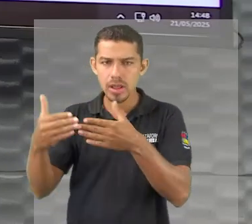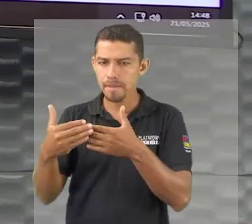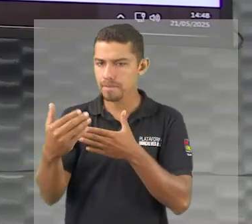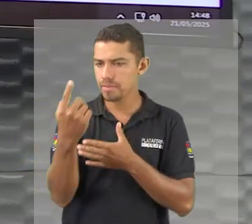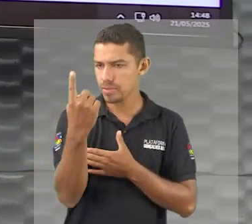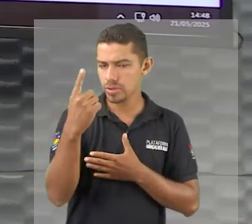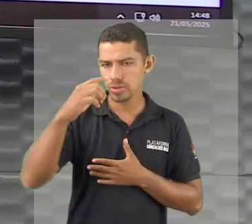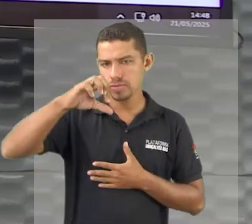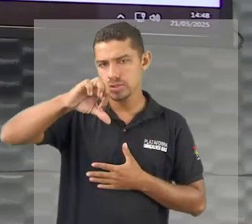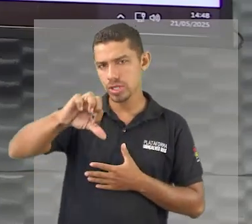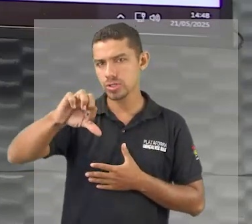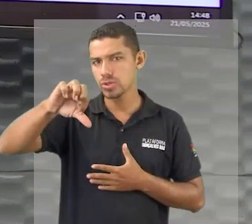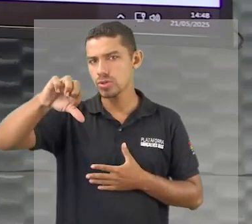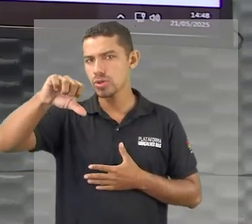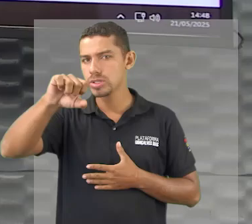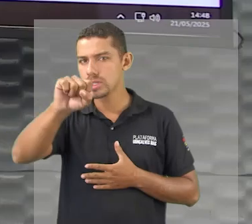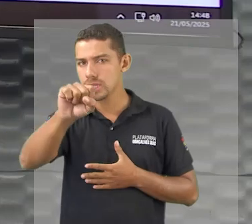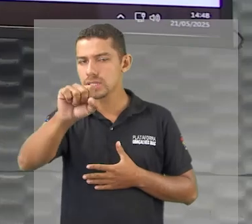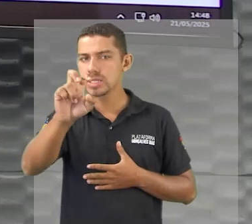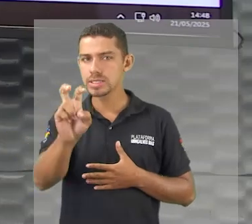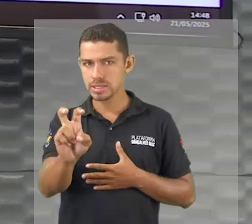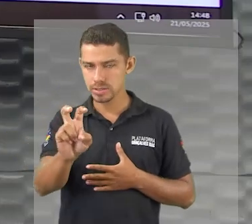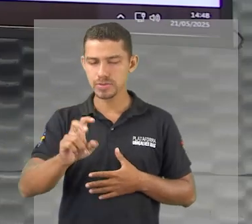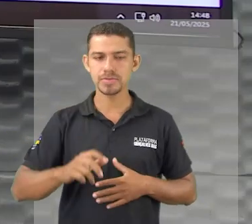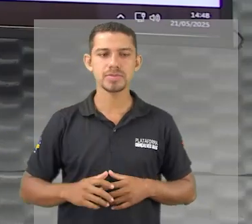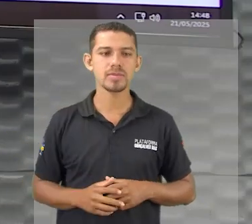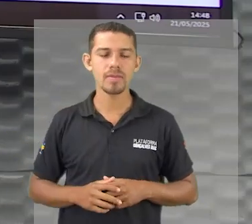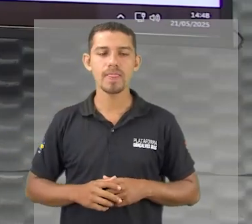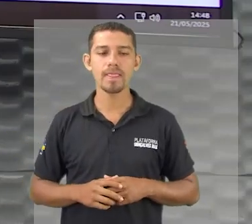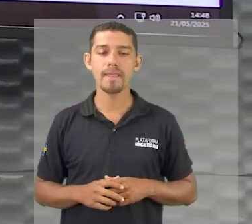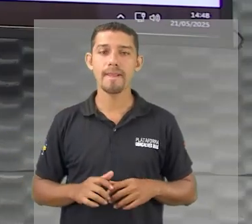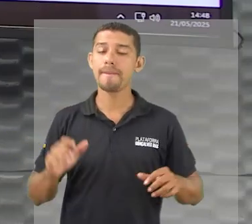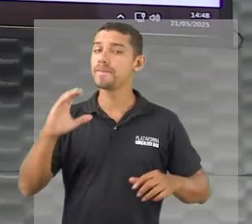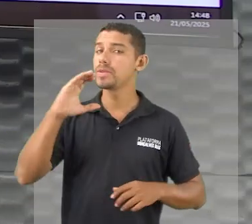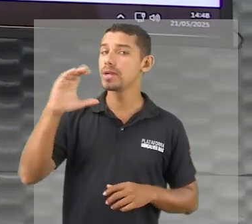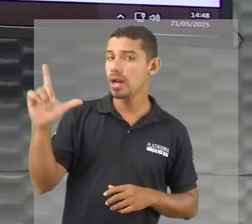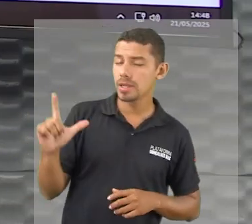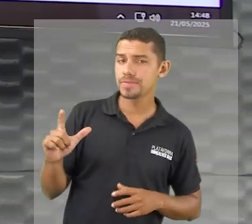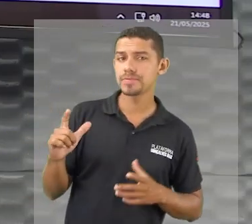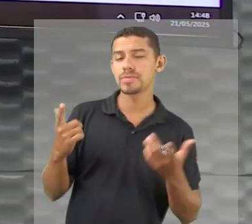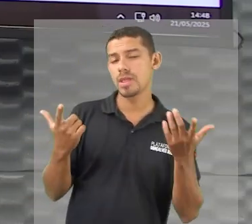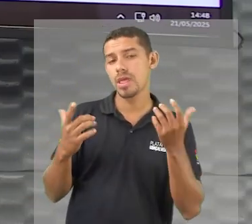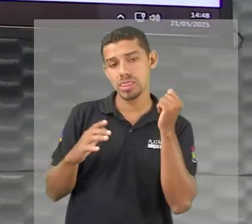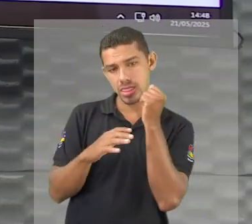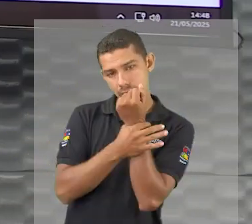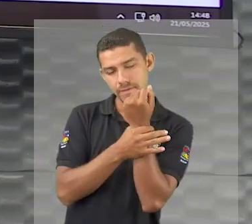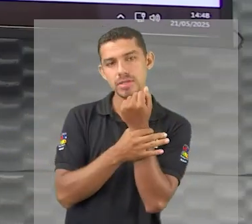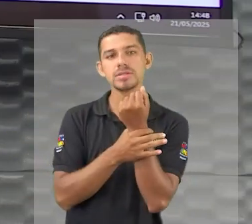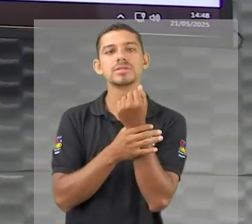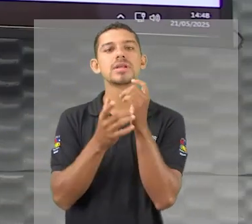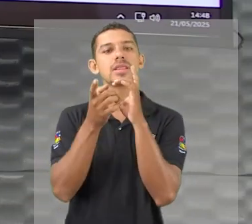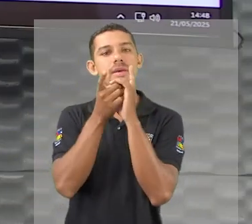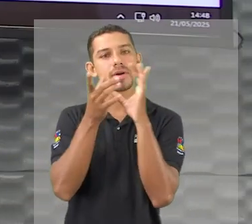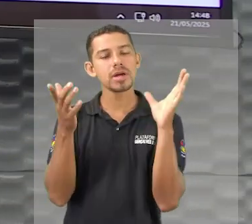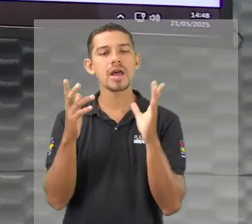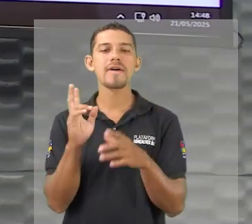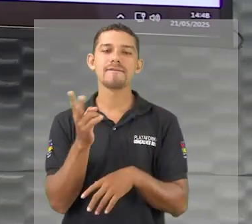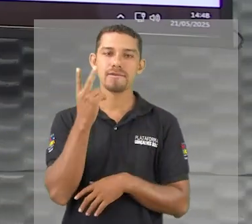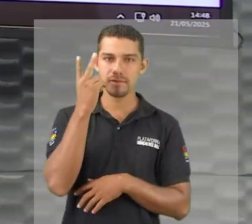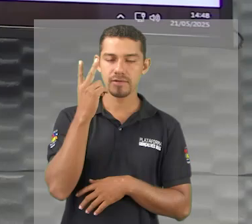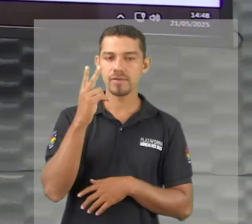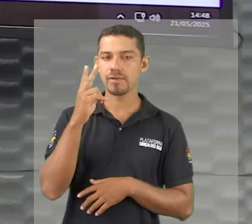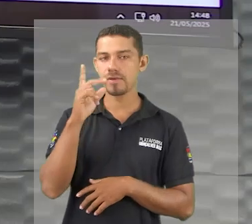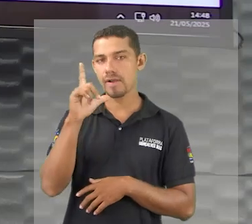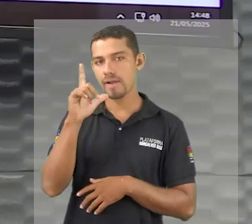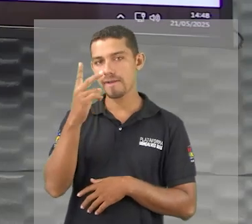de 1985. E, claro, né, fazendo a defesa da democracia enquanto valor,